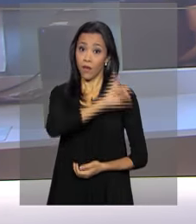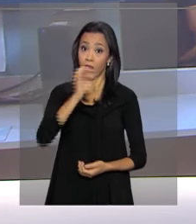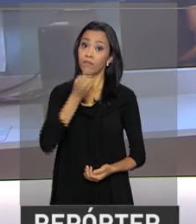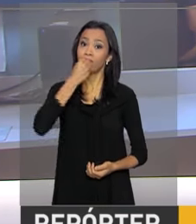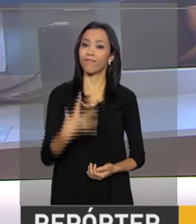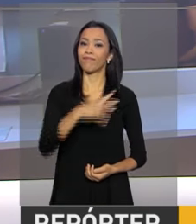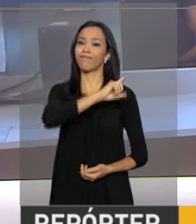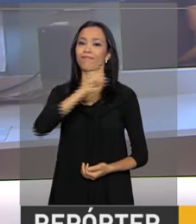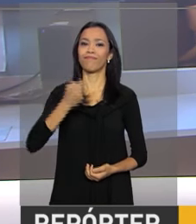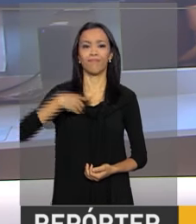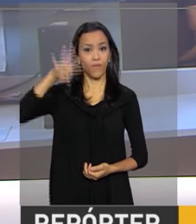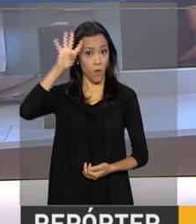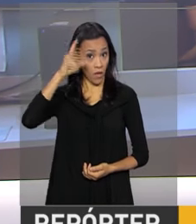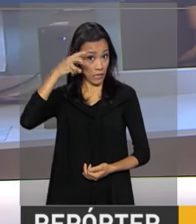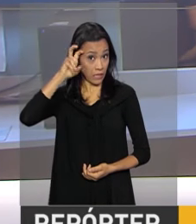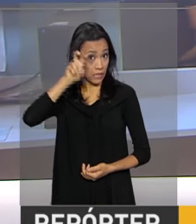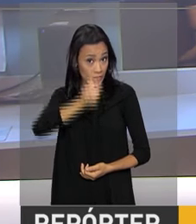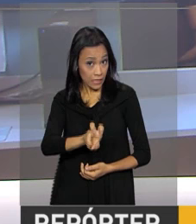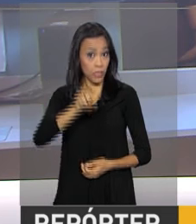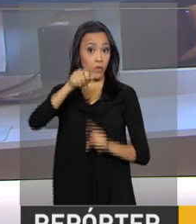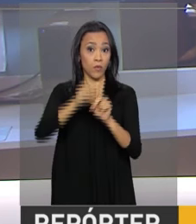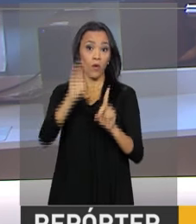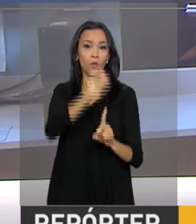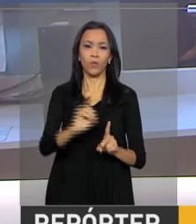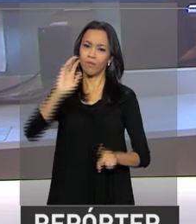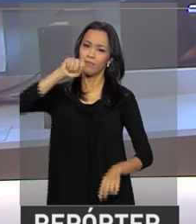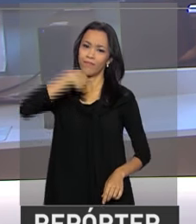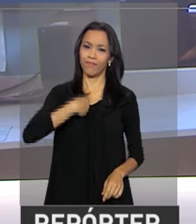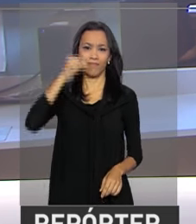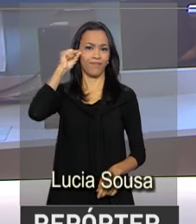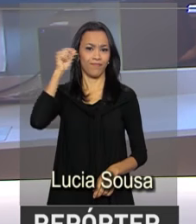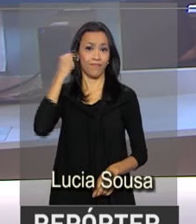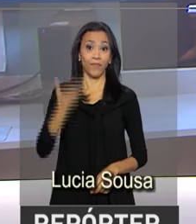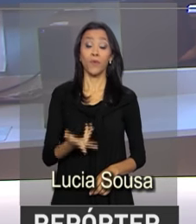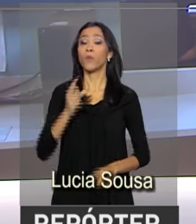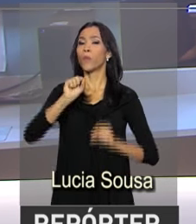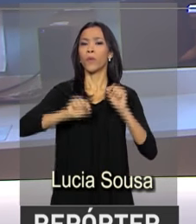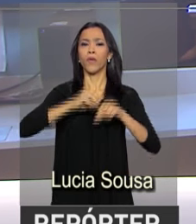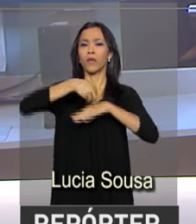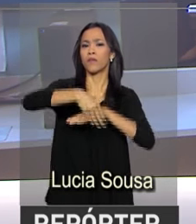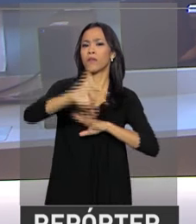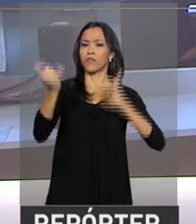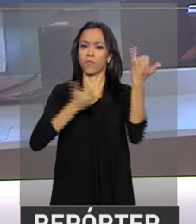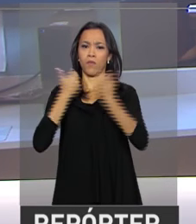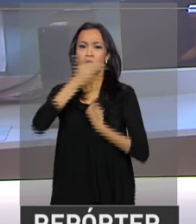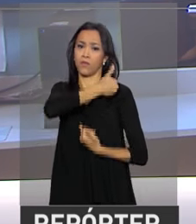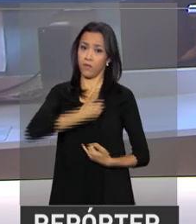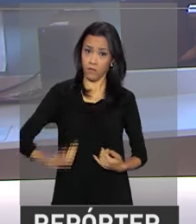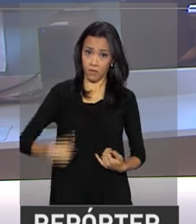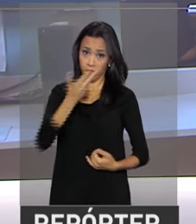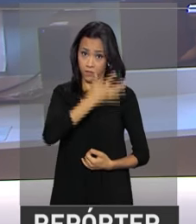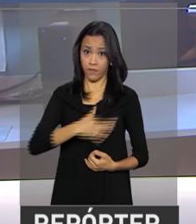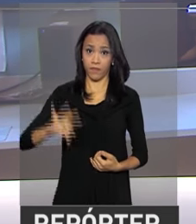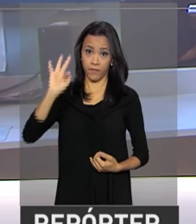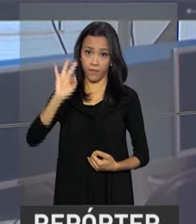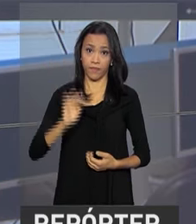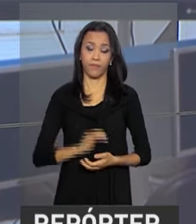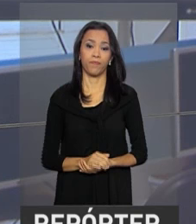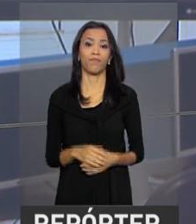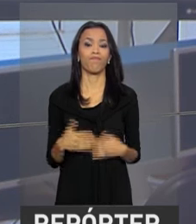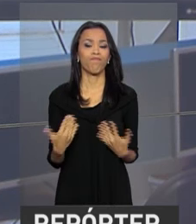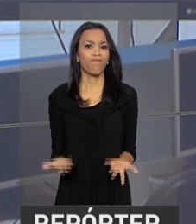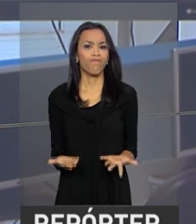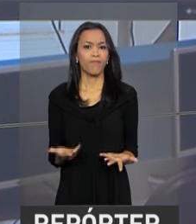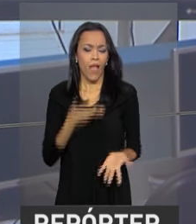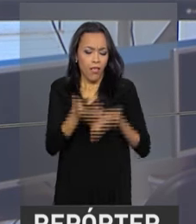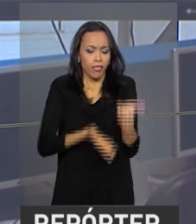Olá, bom dia. Quarta-feira, 5 de outubro. Eu sou José Luiz Filho, repórter NBR. Começa agora com as notícias do governo federal.